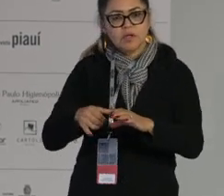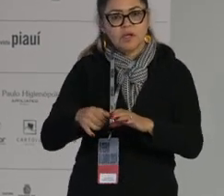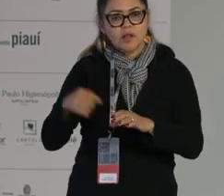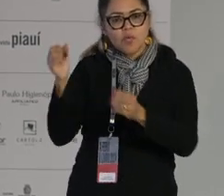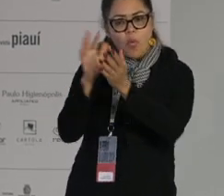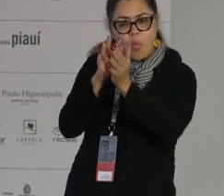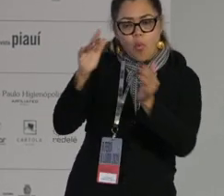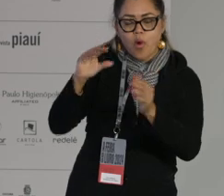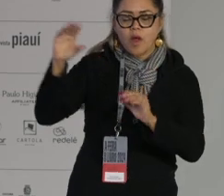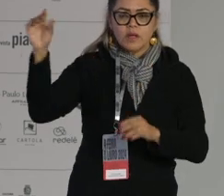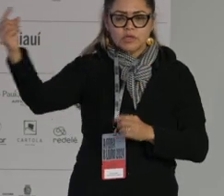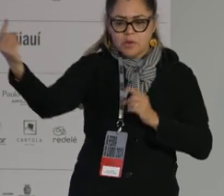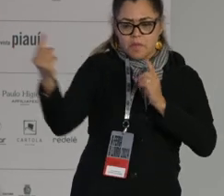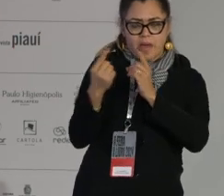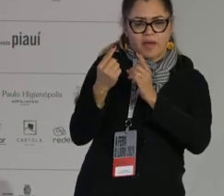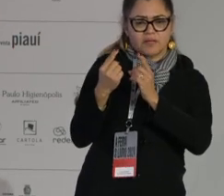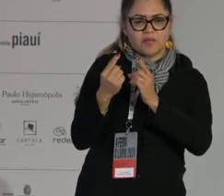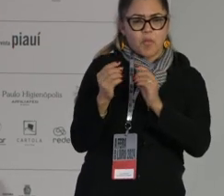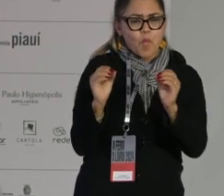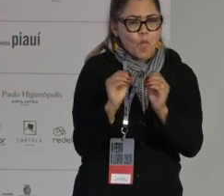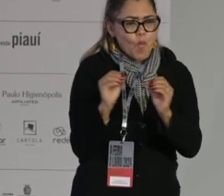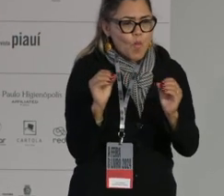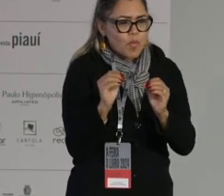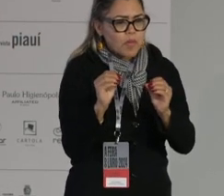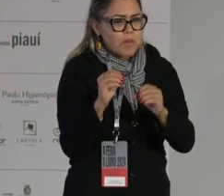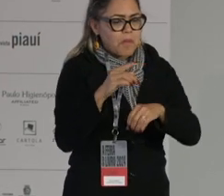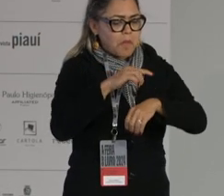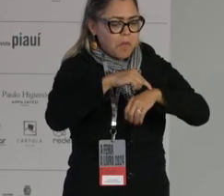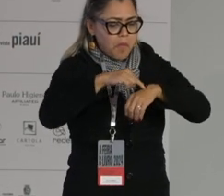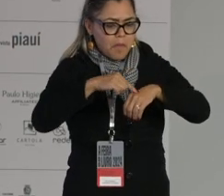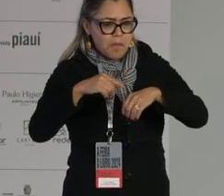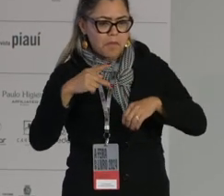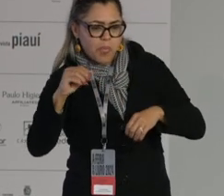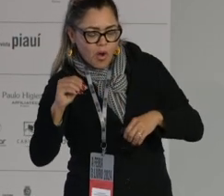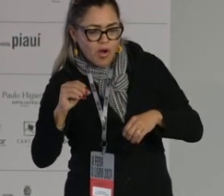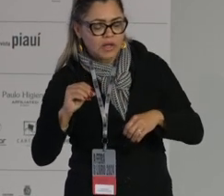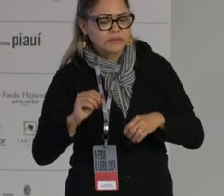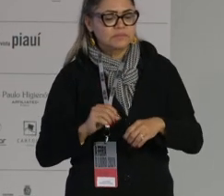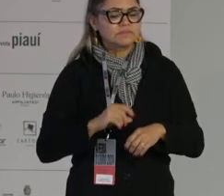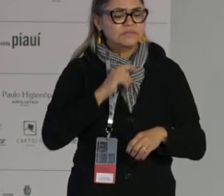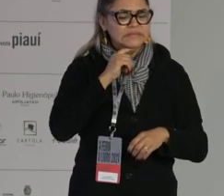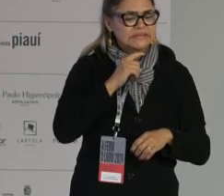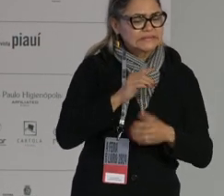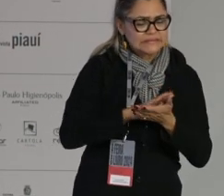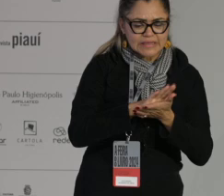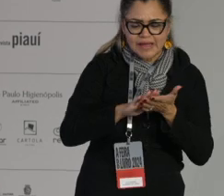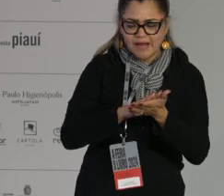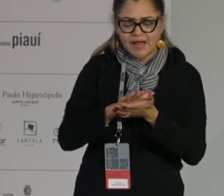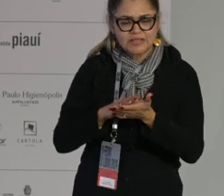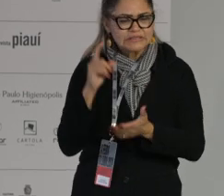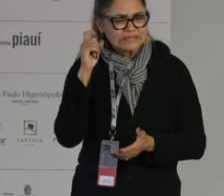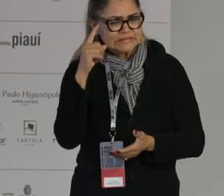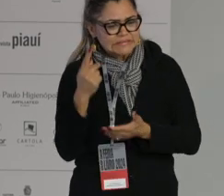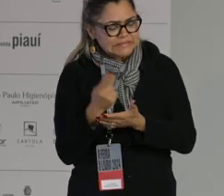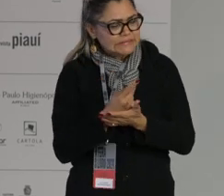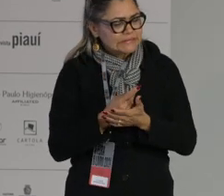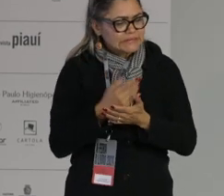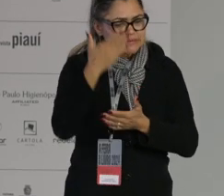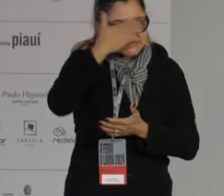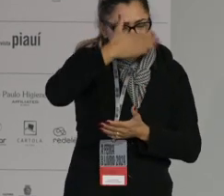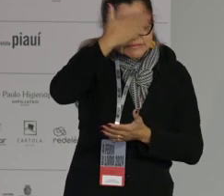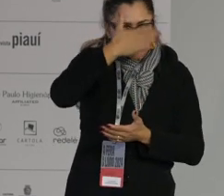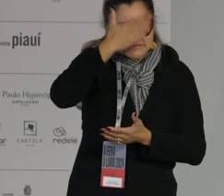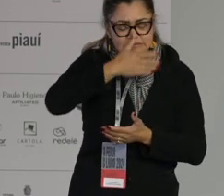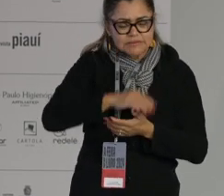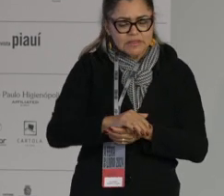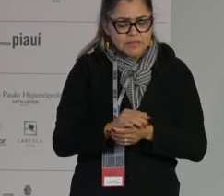De perto, nada brilhava na massa de poeira. Nada de brinco. Cada vez mais difícil enxergar